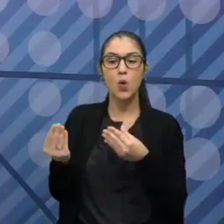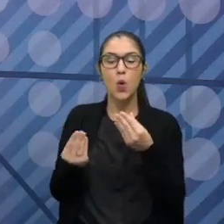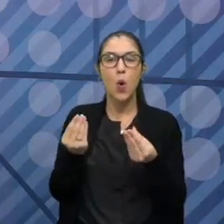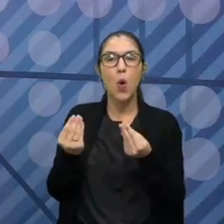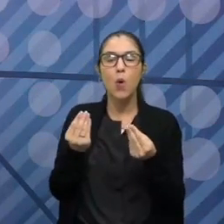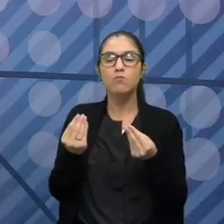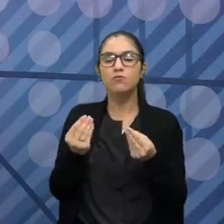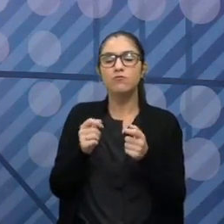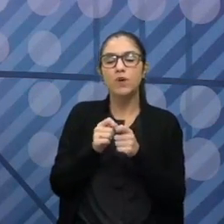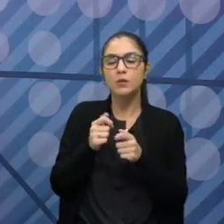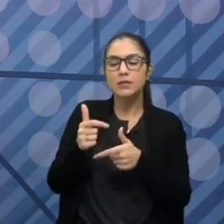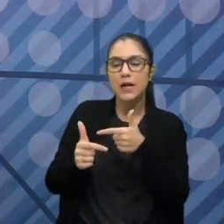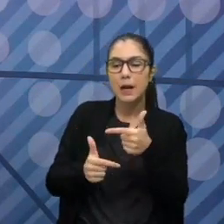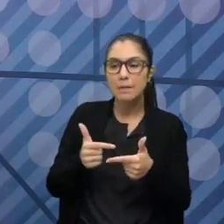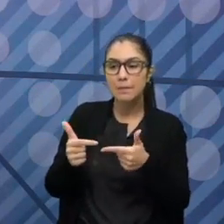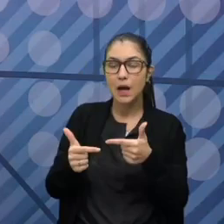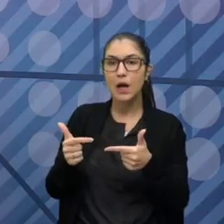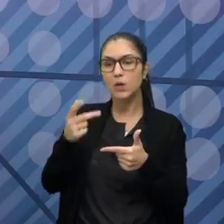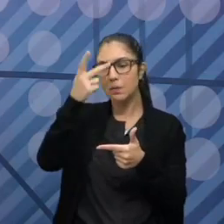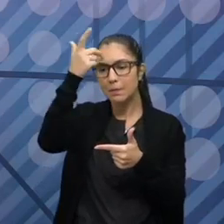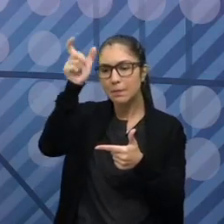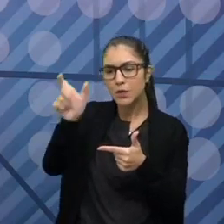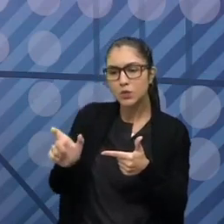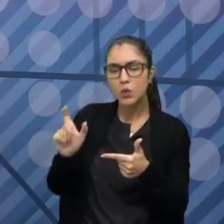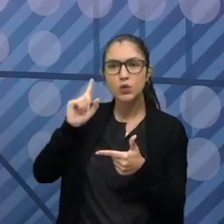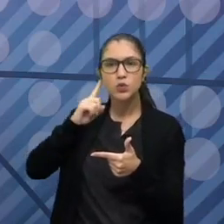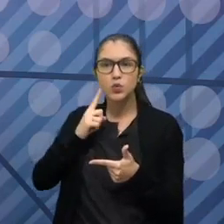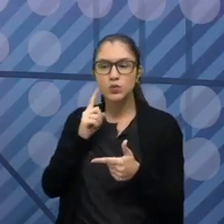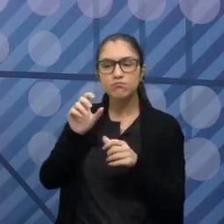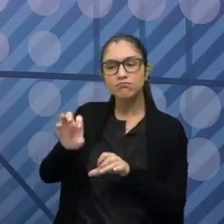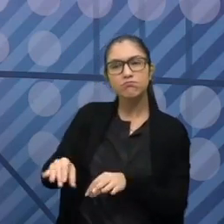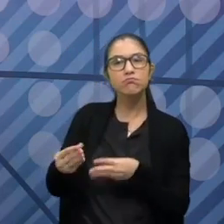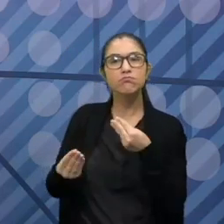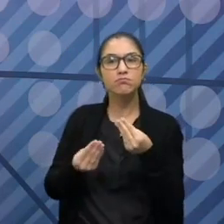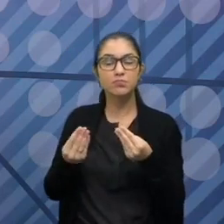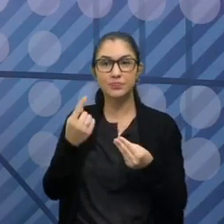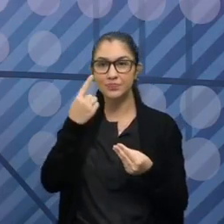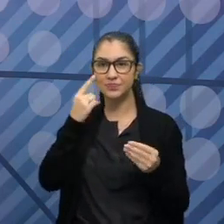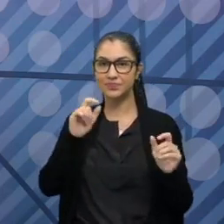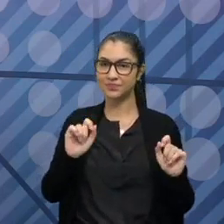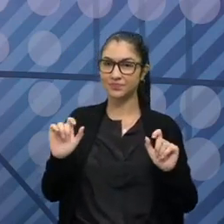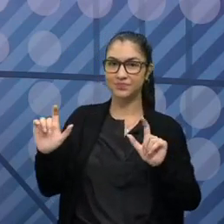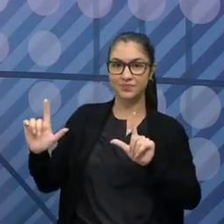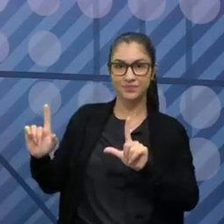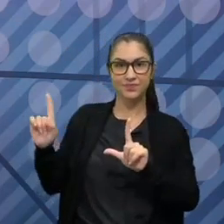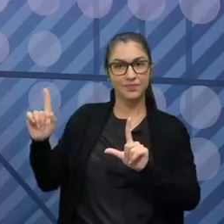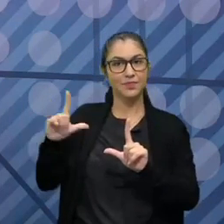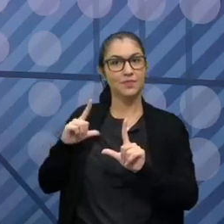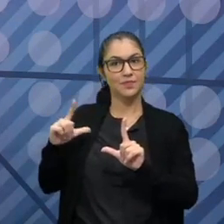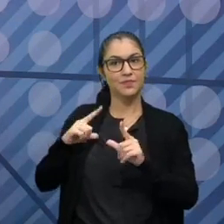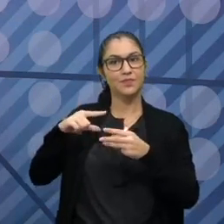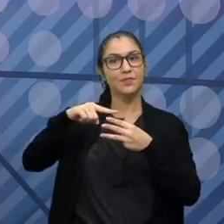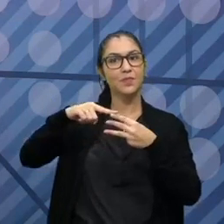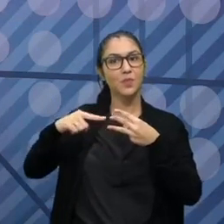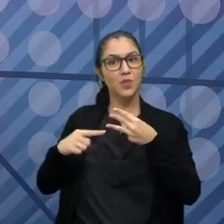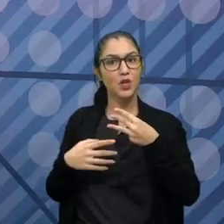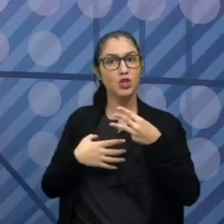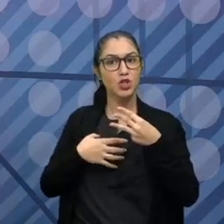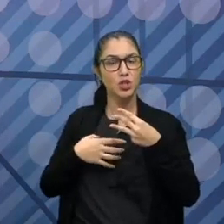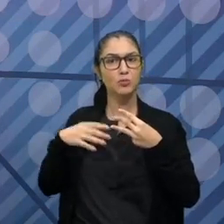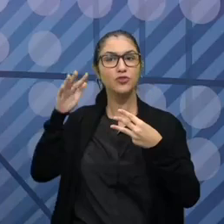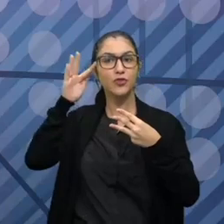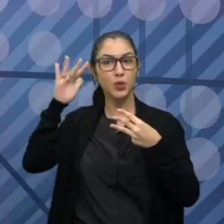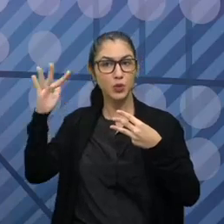funciona o trabalho com a pessoa surda, ok? Bom, na imagem nós podemos observar que nós temos 3 tipos de